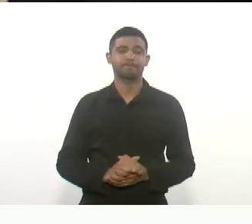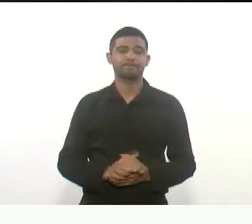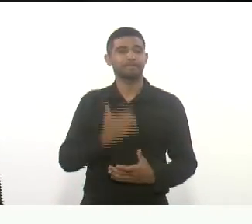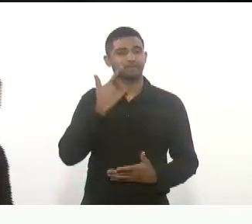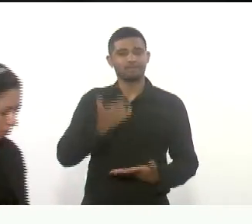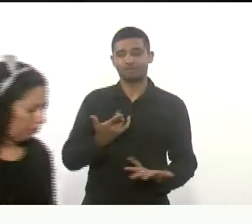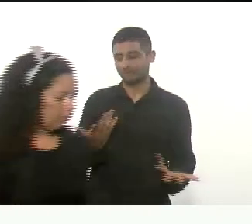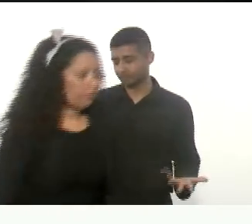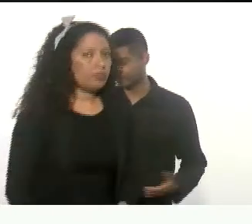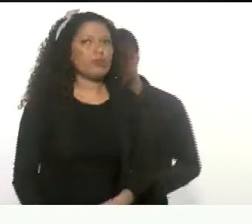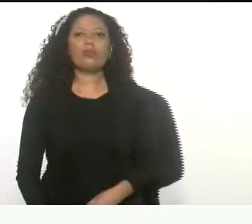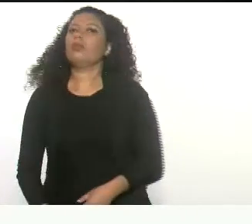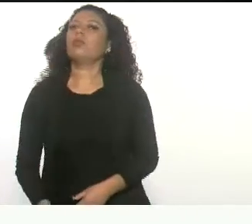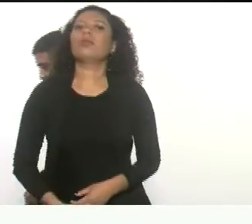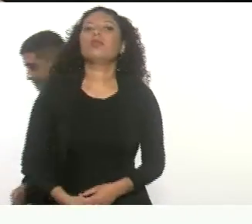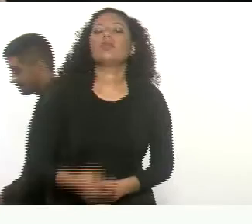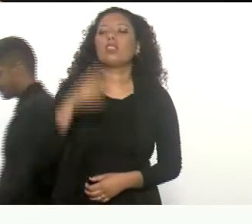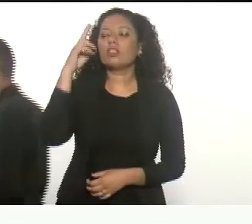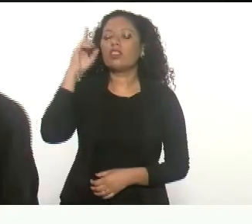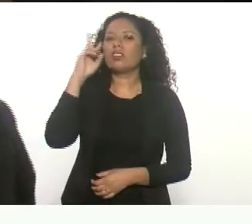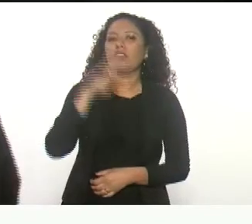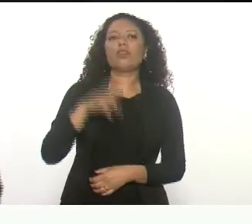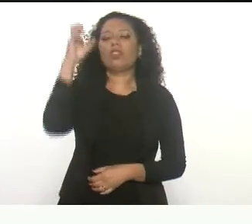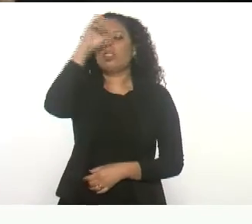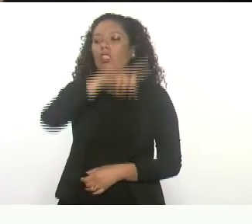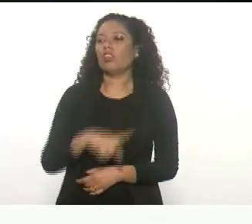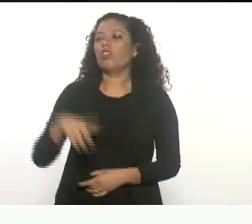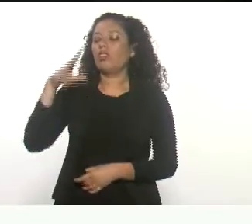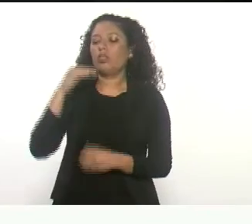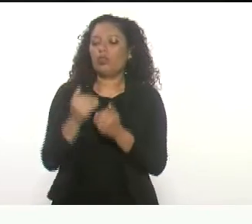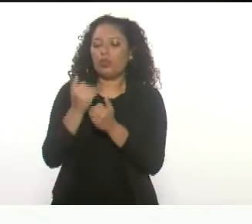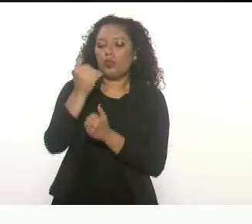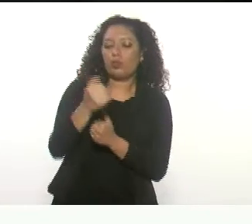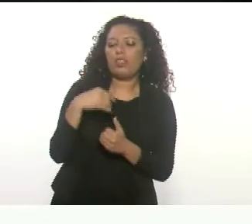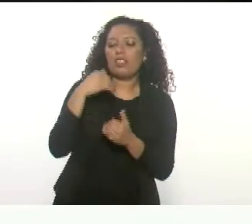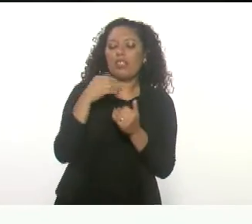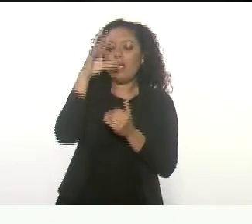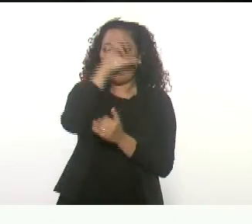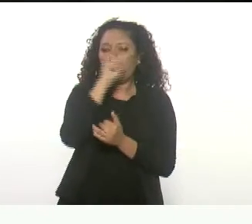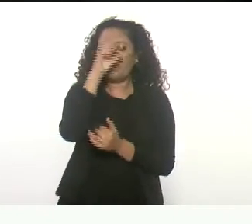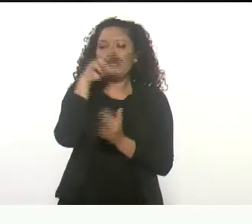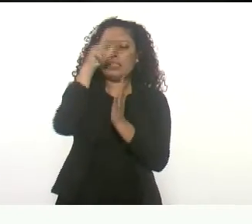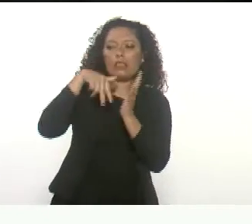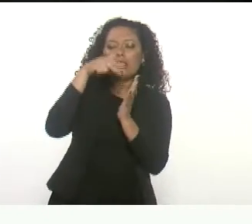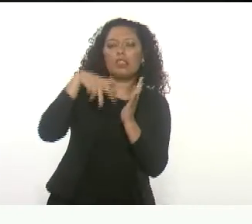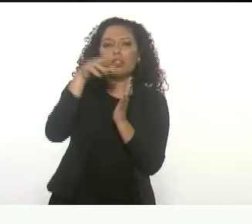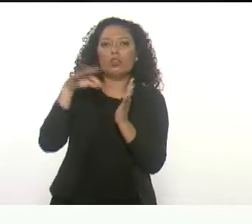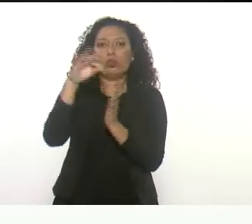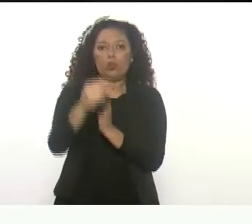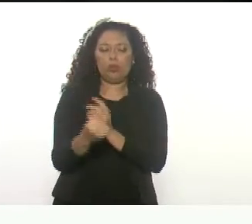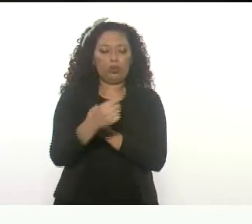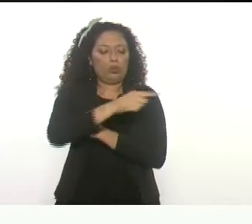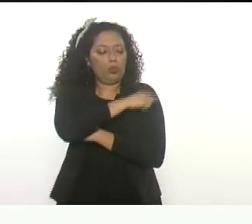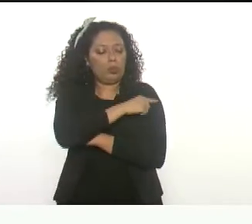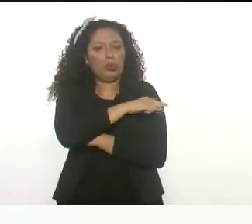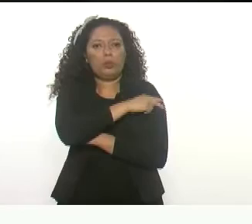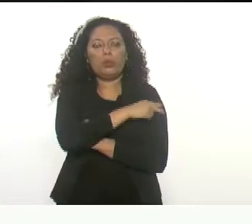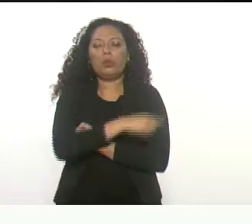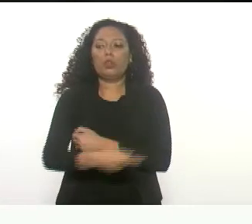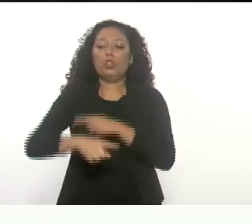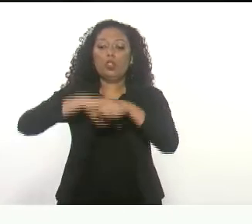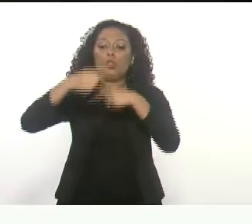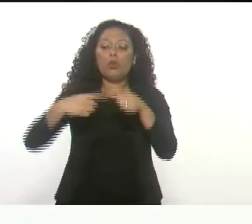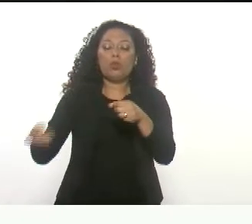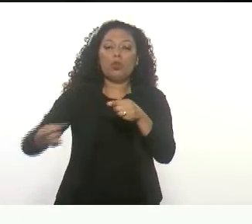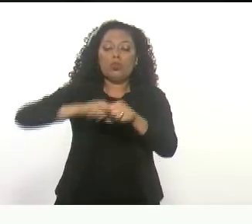deixa aí entre o início da aprendizagem, que é a alfabetização, os anos iniciais, e o ensino médio, né, que já é para ele